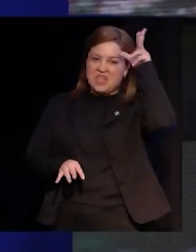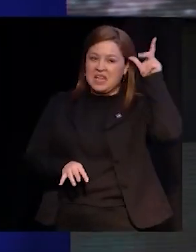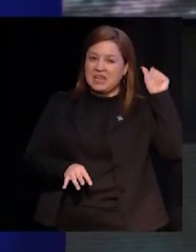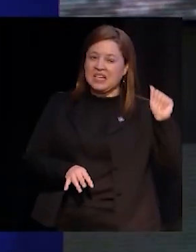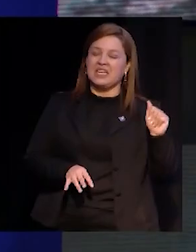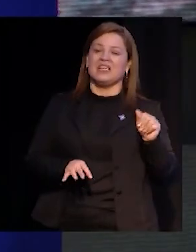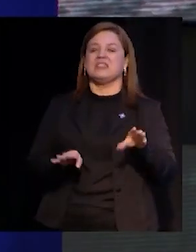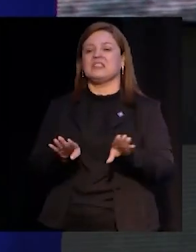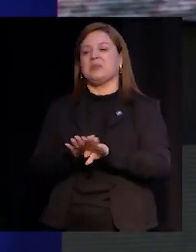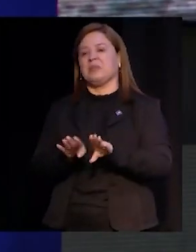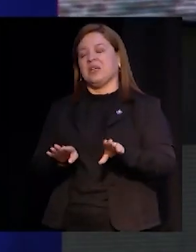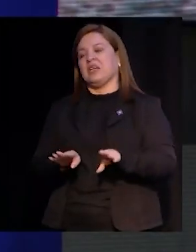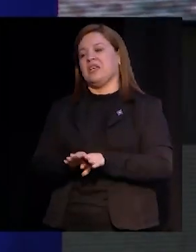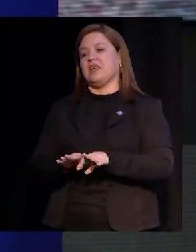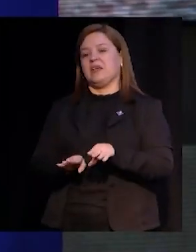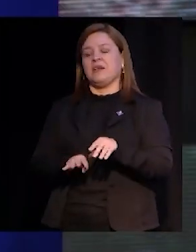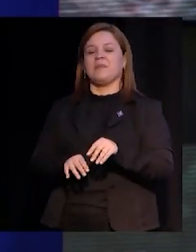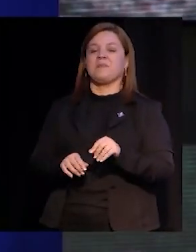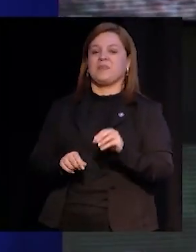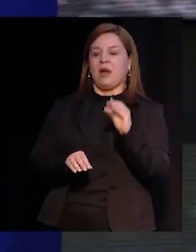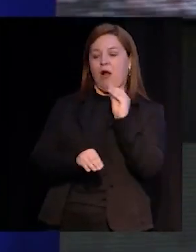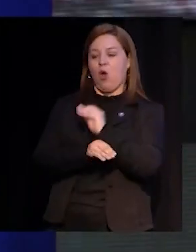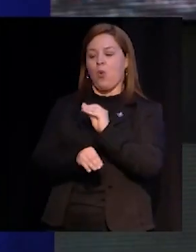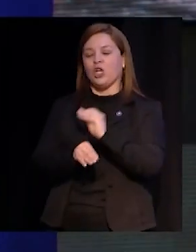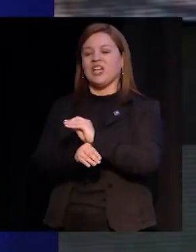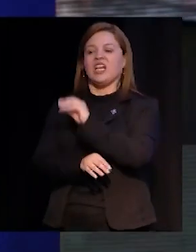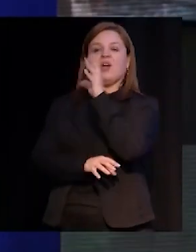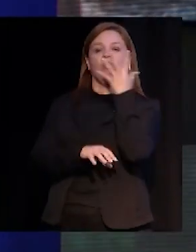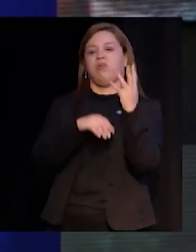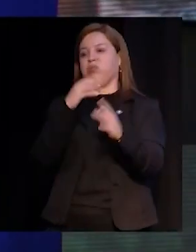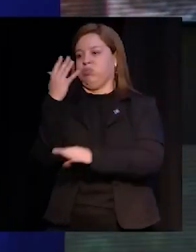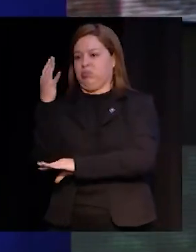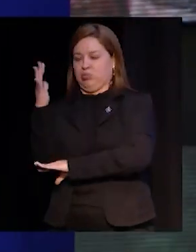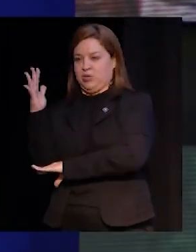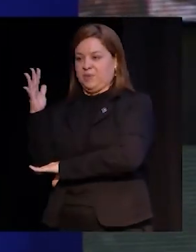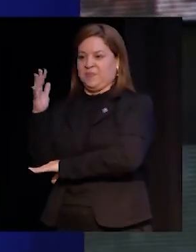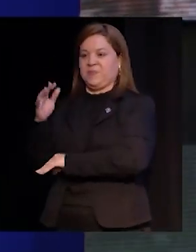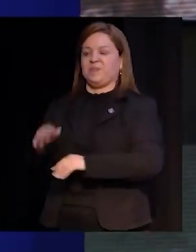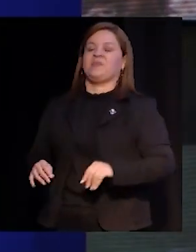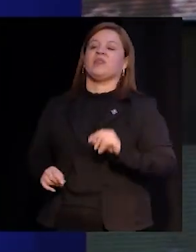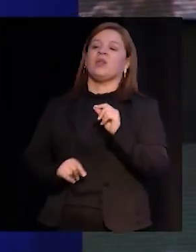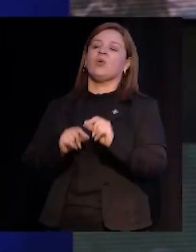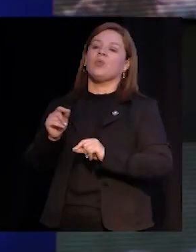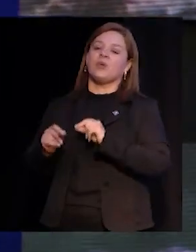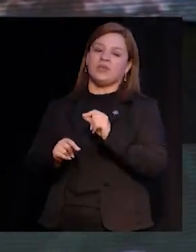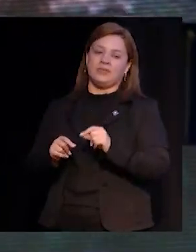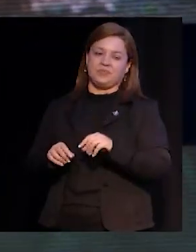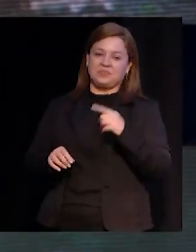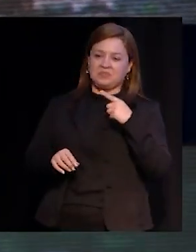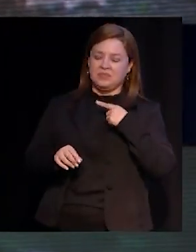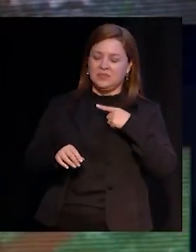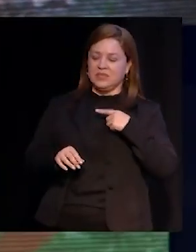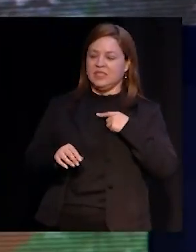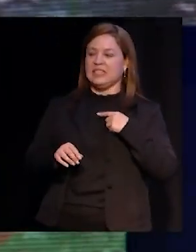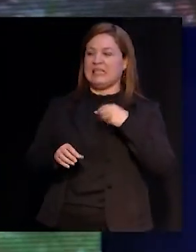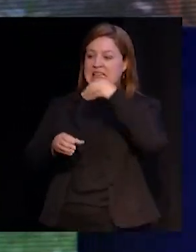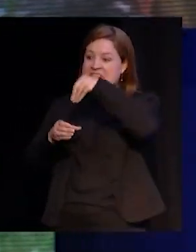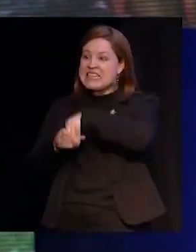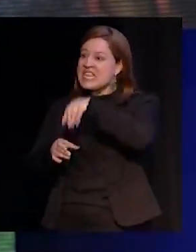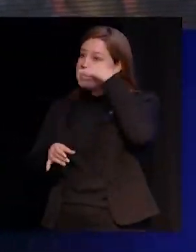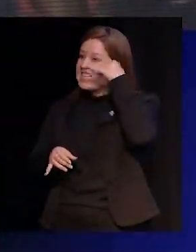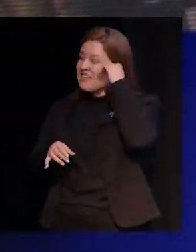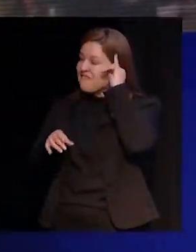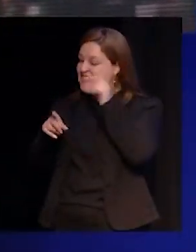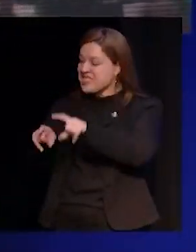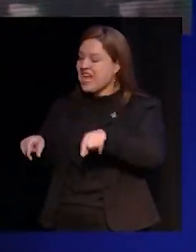para a proteção do meio ambiente. Nenhum produtor europeu tem que estabelecer na sua propriedade as